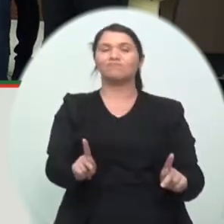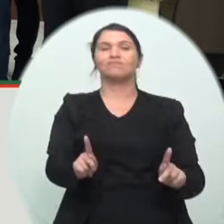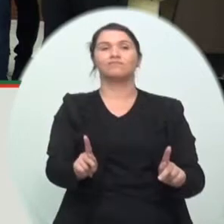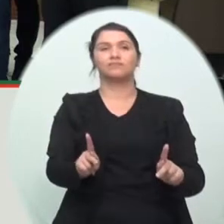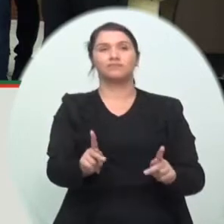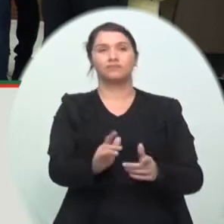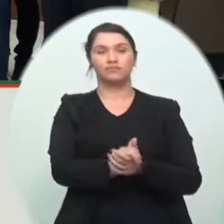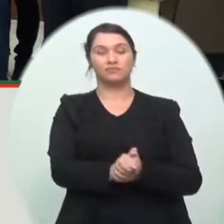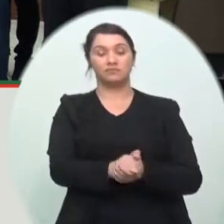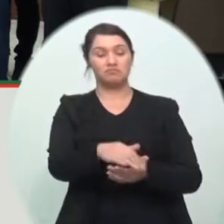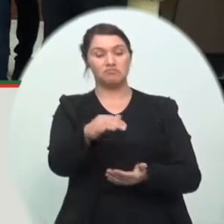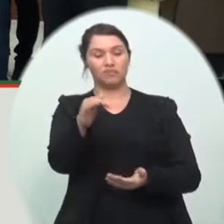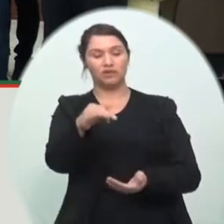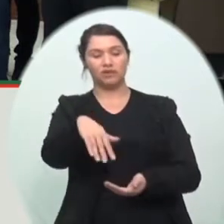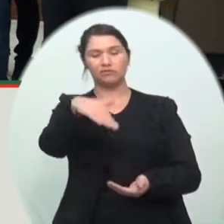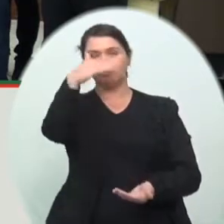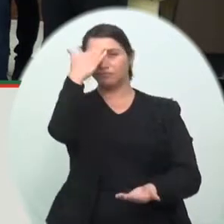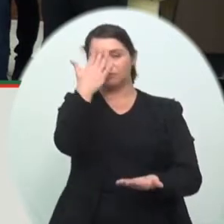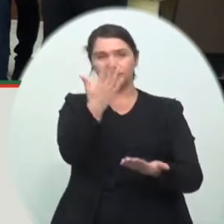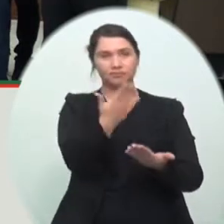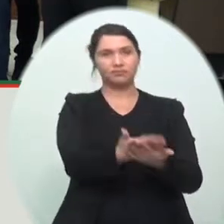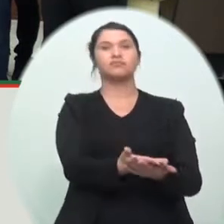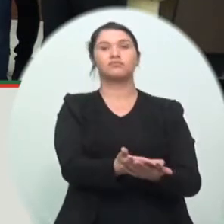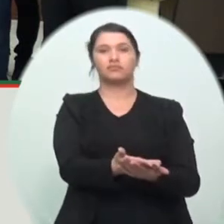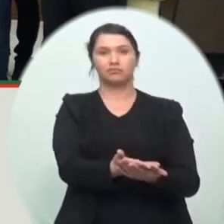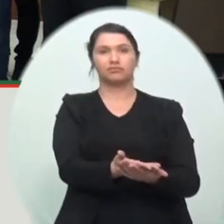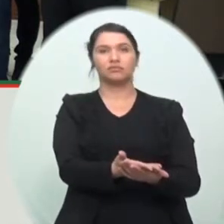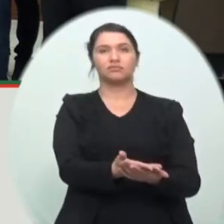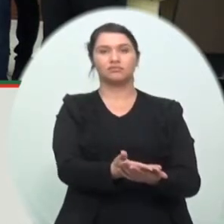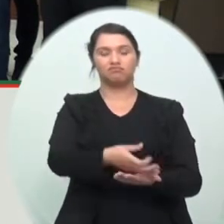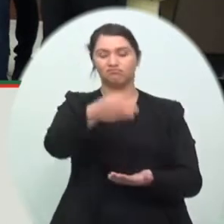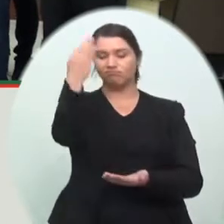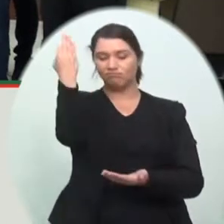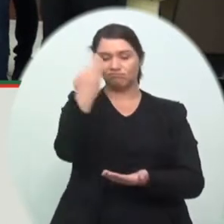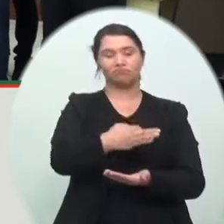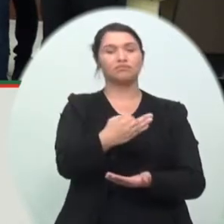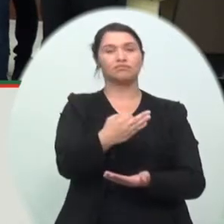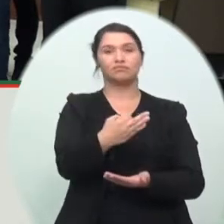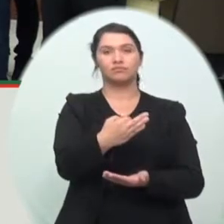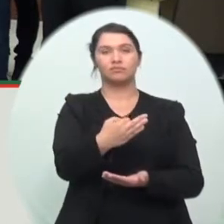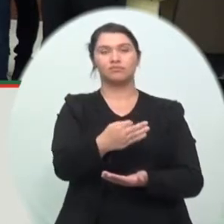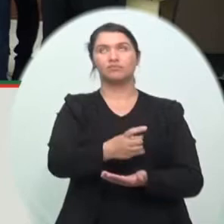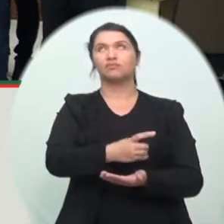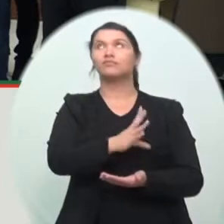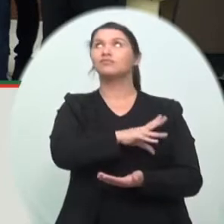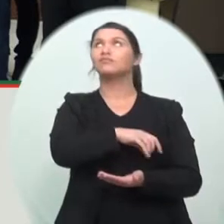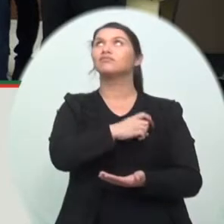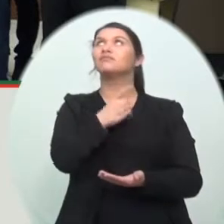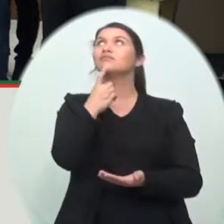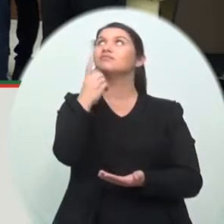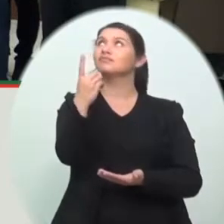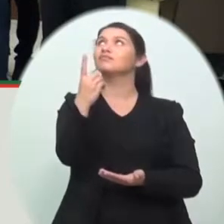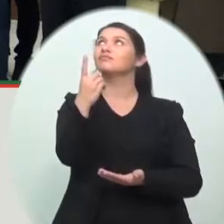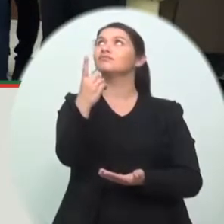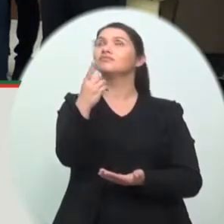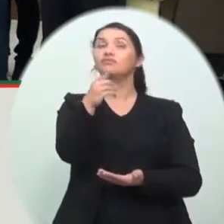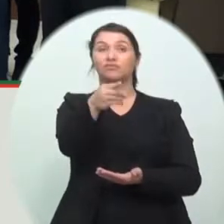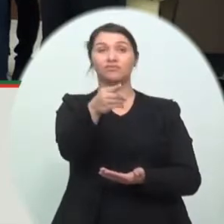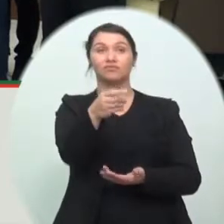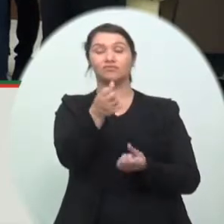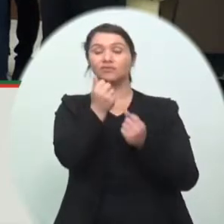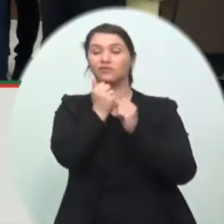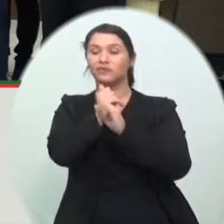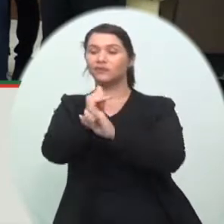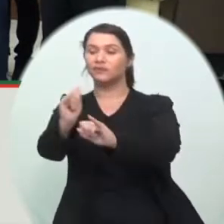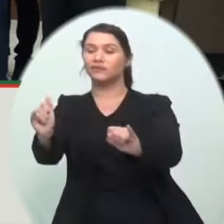uma certeza que tu está fazendo aquilo pelo amor de Deus e transmitindo aquilo para as outras famílias, que está passando adiante o